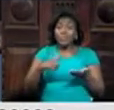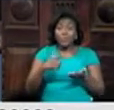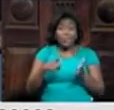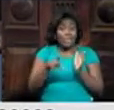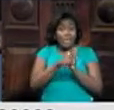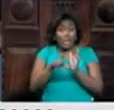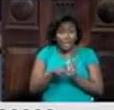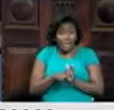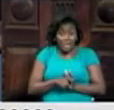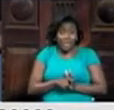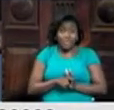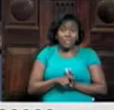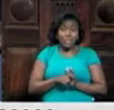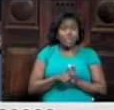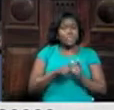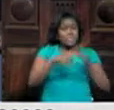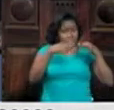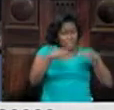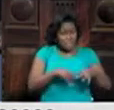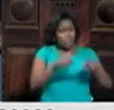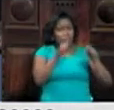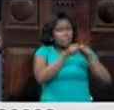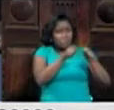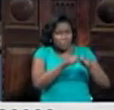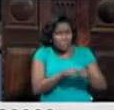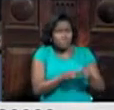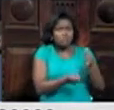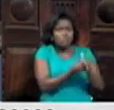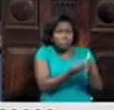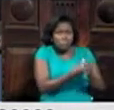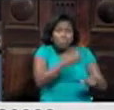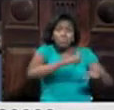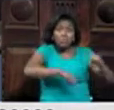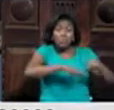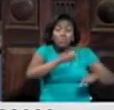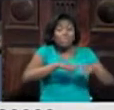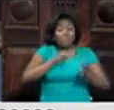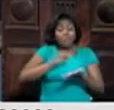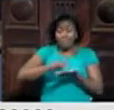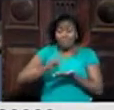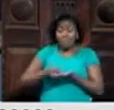tudo certinho para poder fazer os produtos, mas não tem a